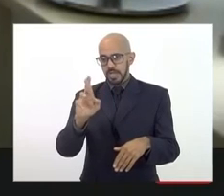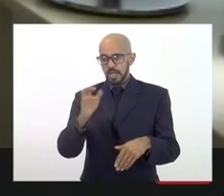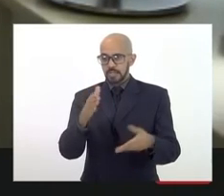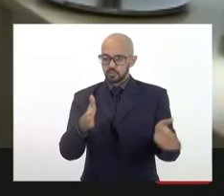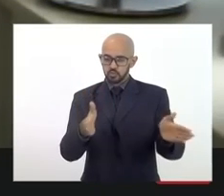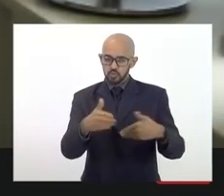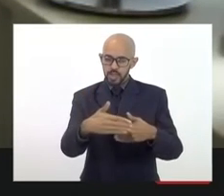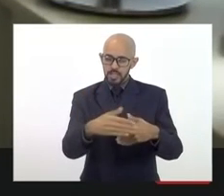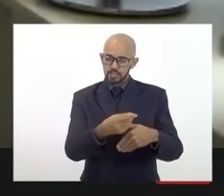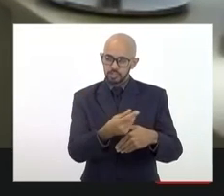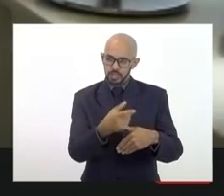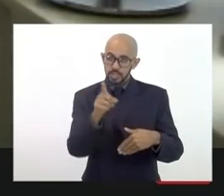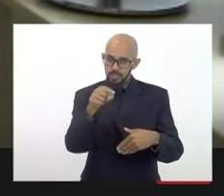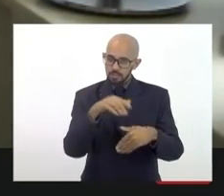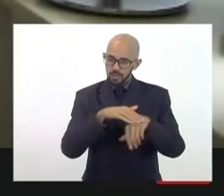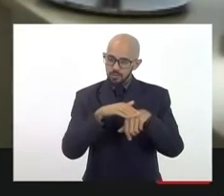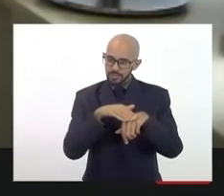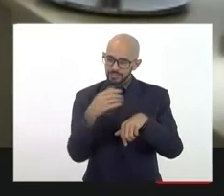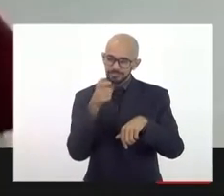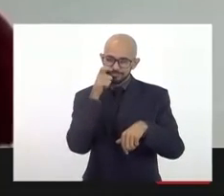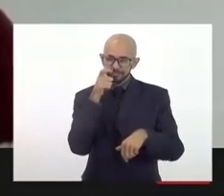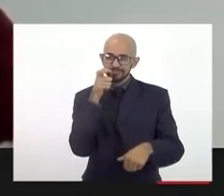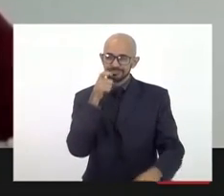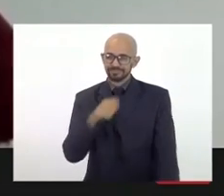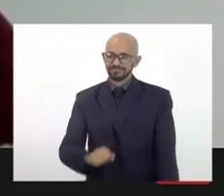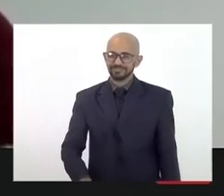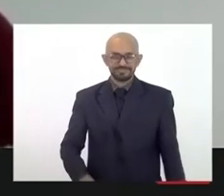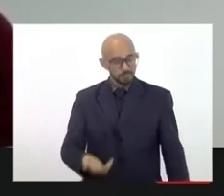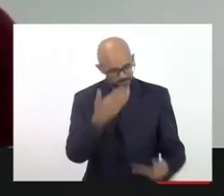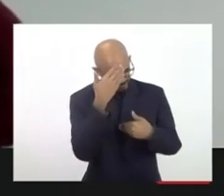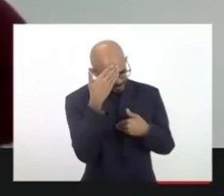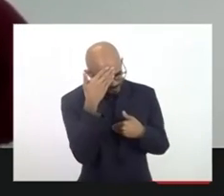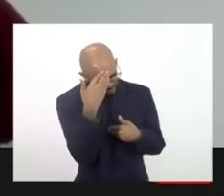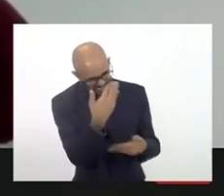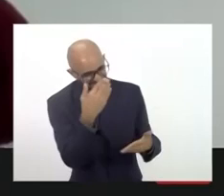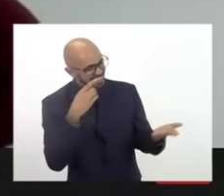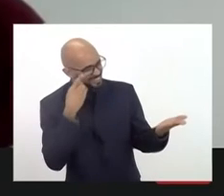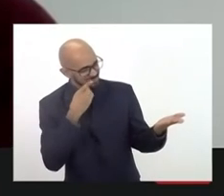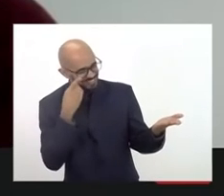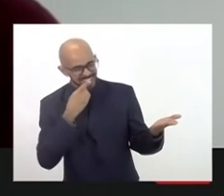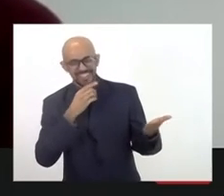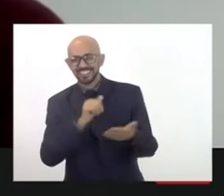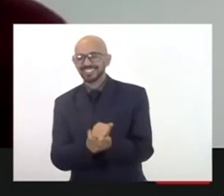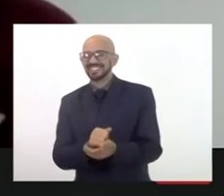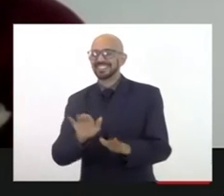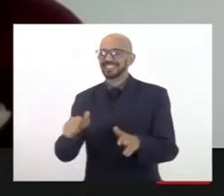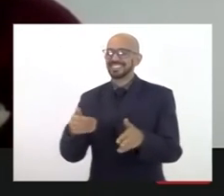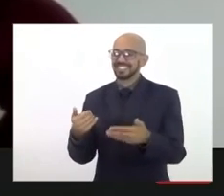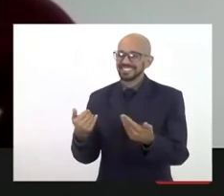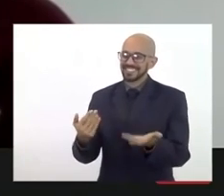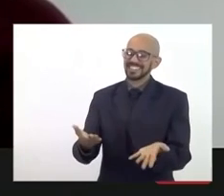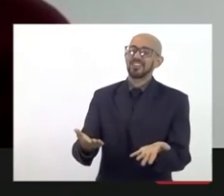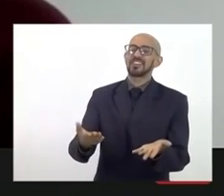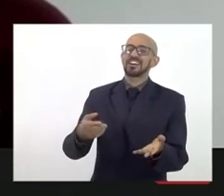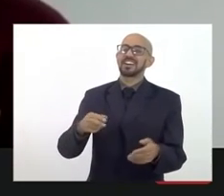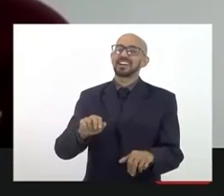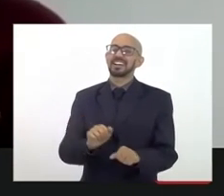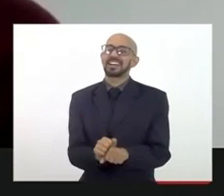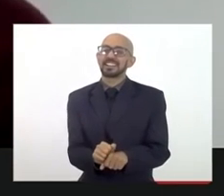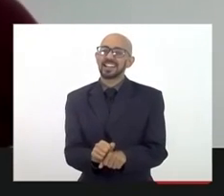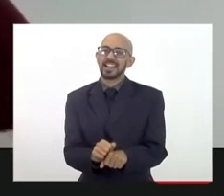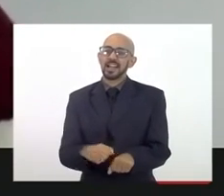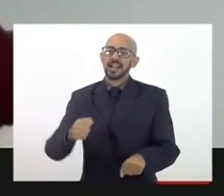conversa. Muito obrigado. Até. Obrigada, deputado. Então, só corrigindo aqui, vai ser exibido ao vivo no YouTube do